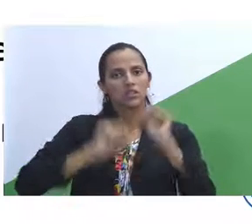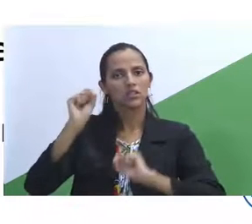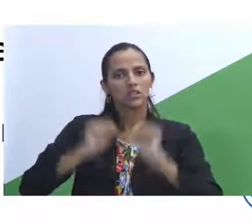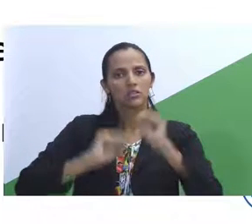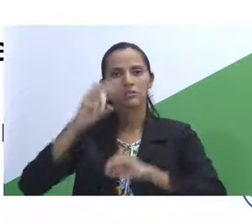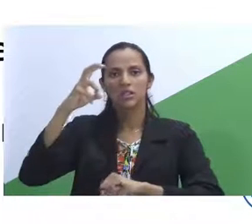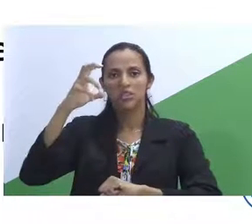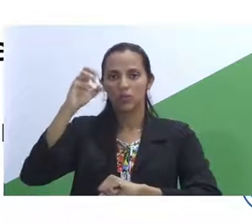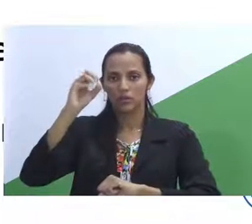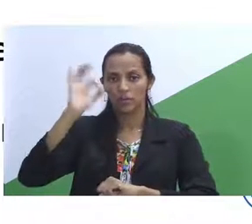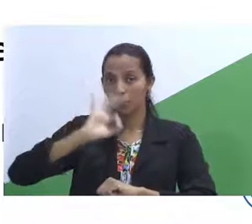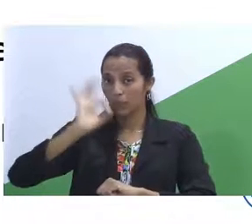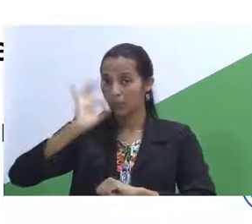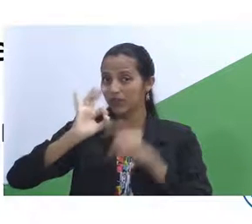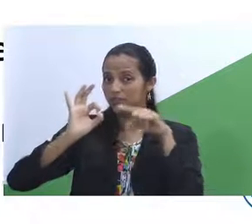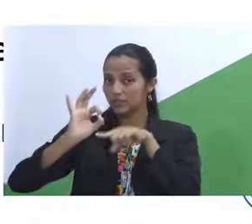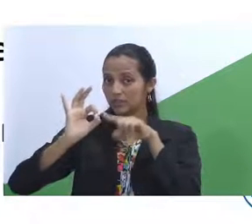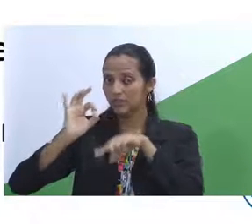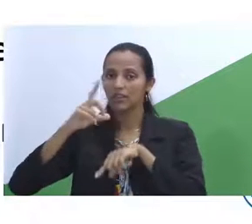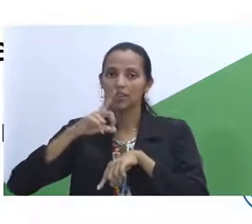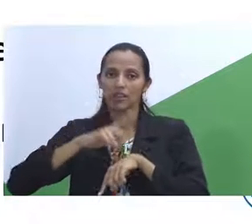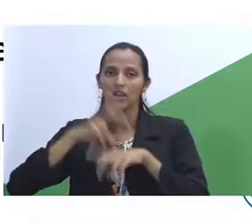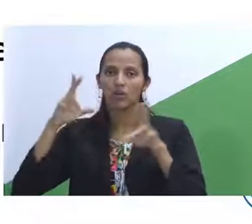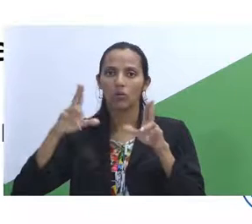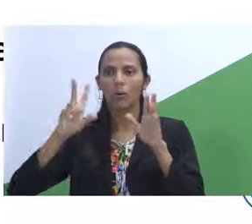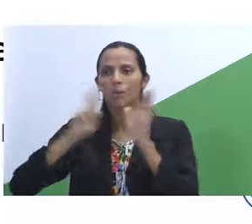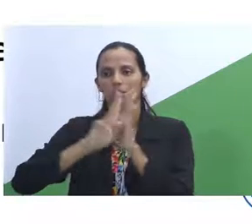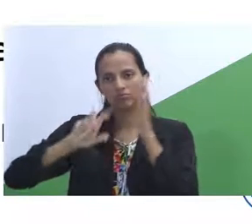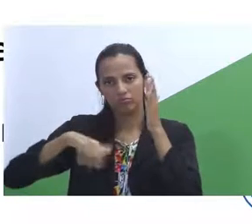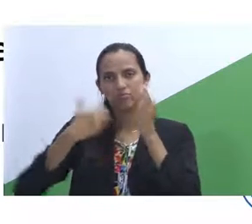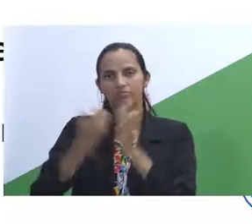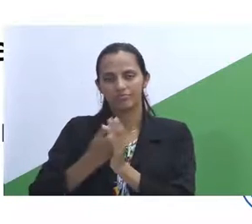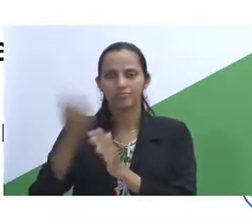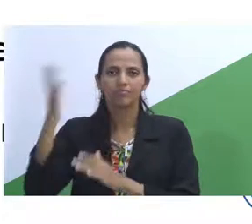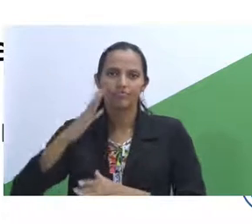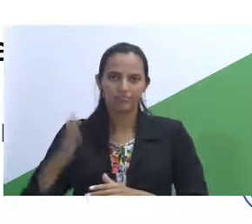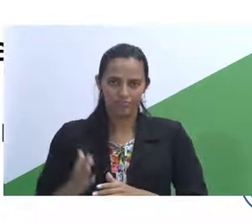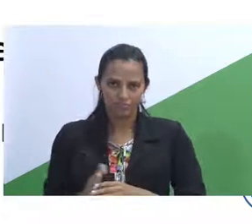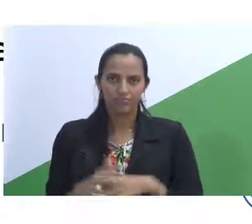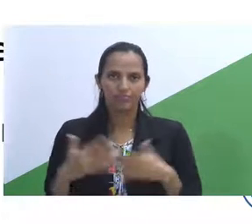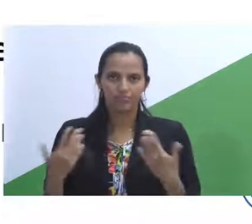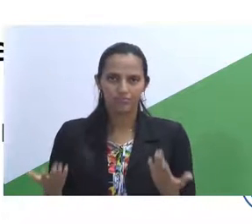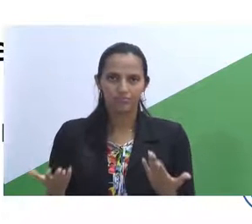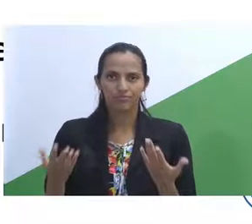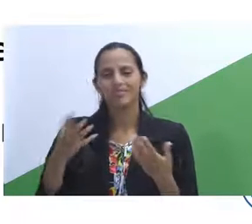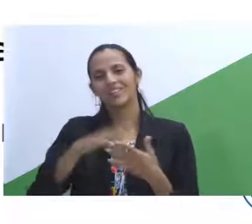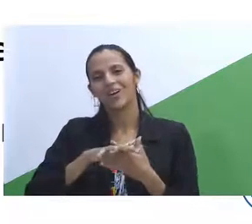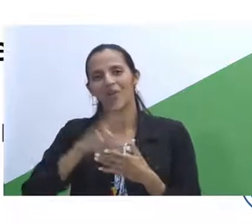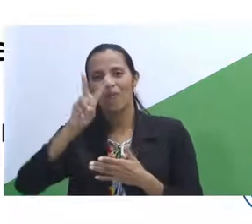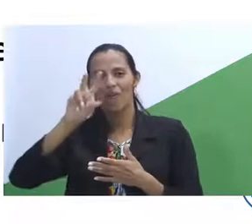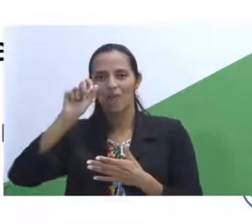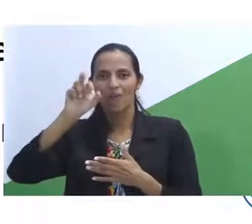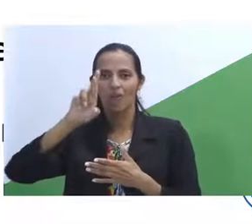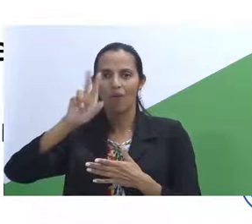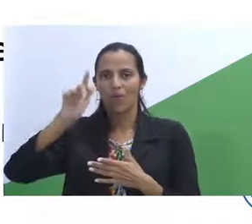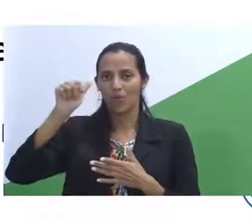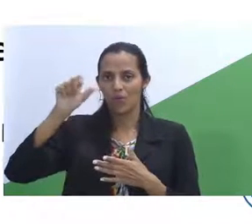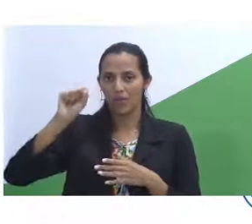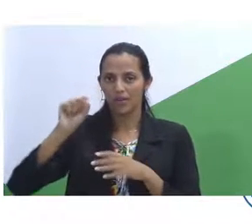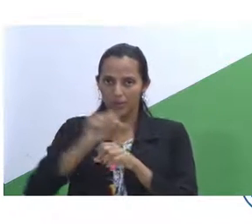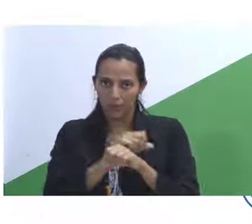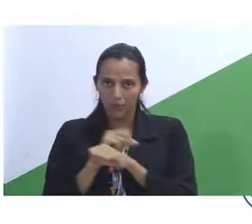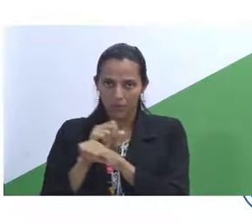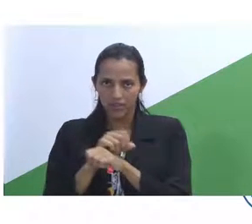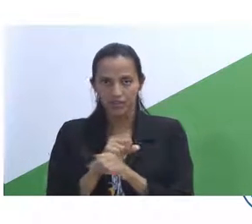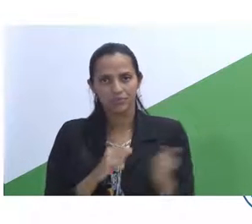50% desse capital seja, então, aí, de empresários, então, brasileiros. Vargas faz a proteção, então, dessa industrialização. Pode passar ao